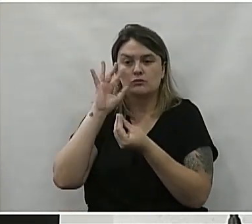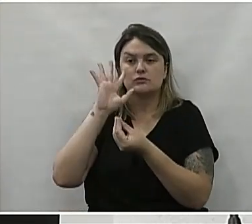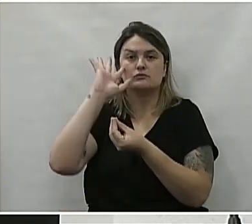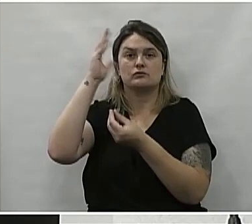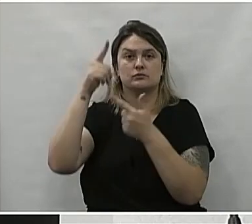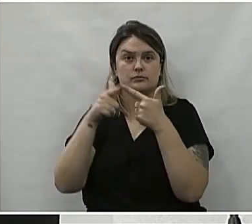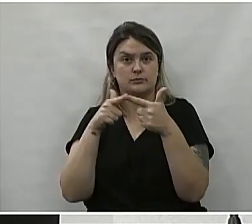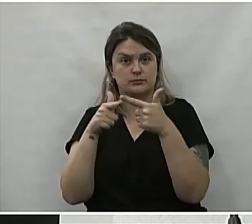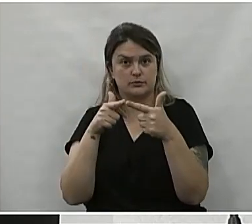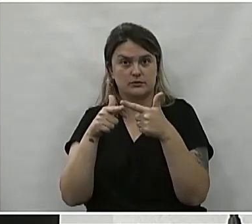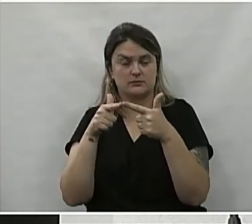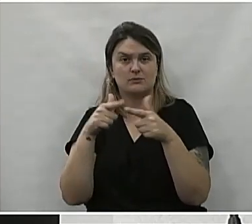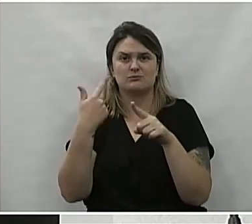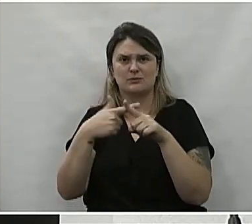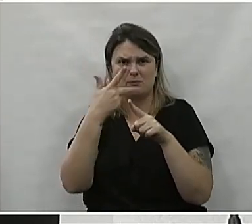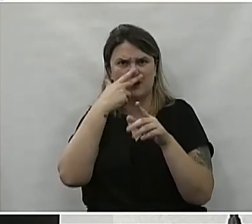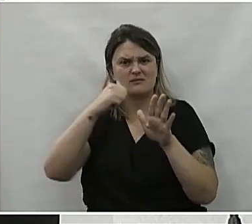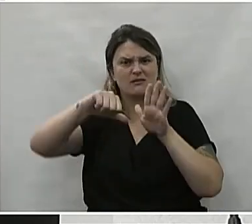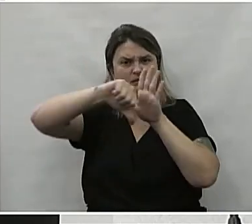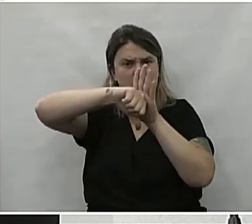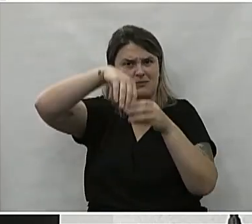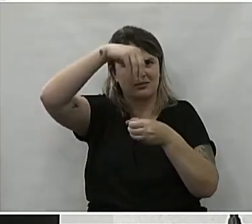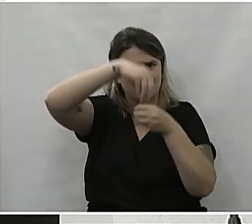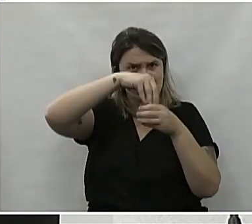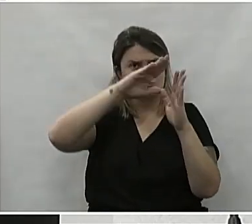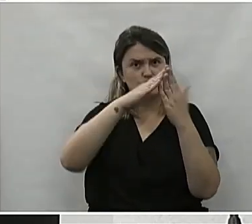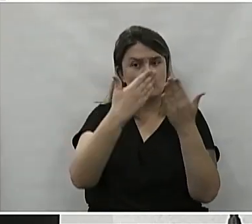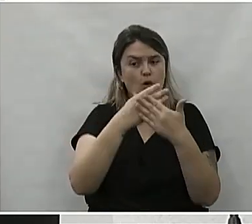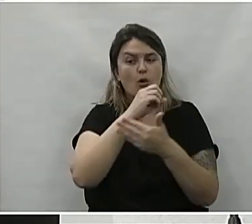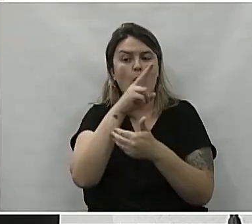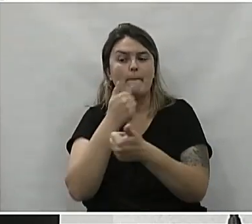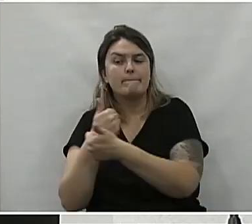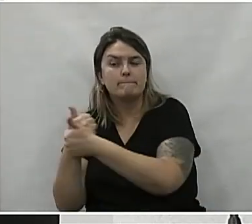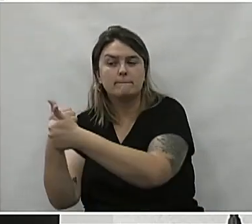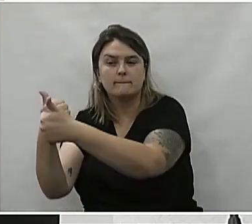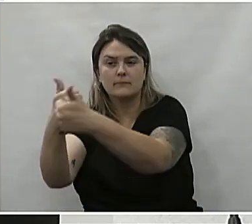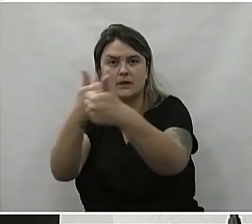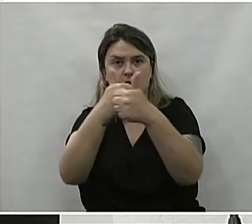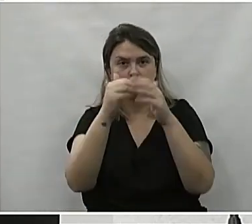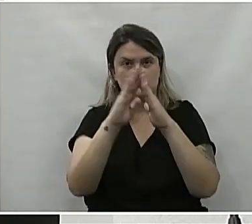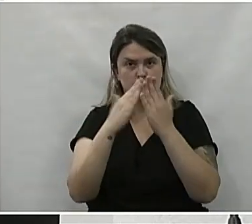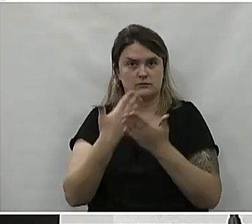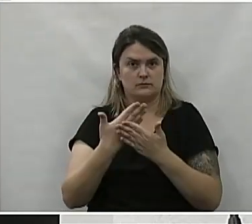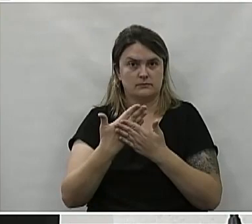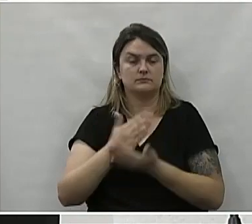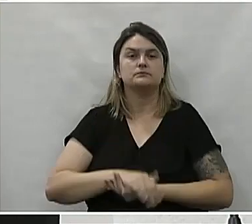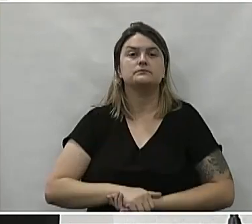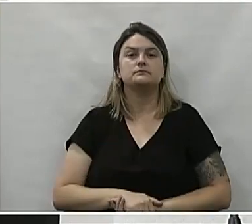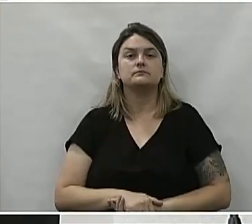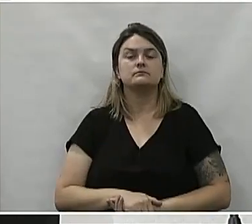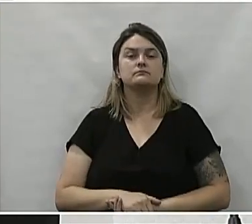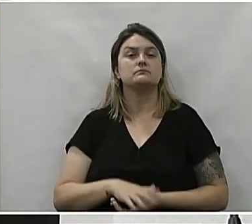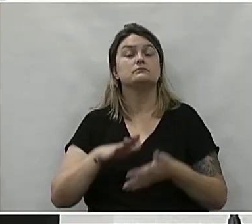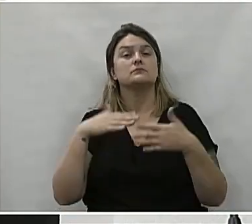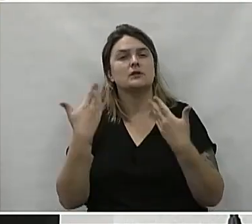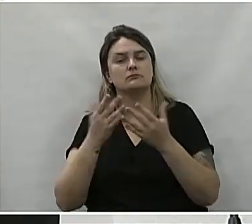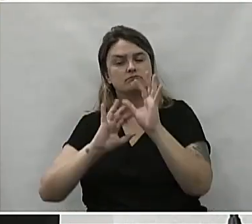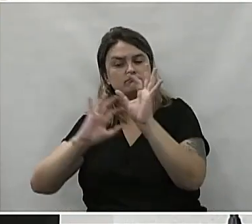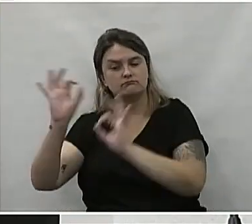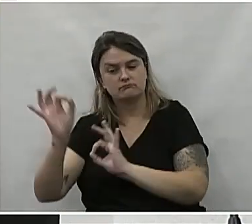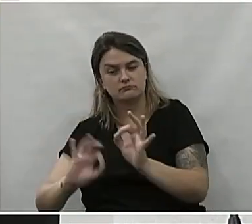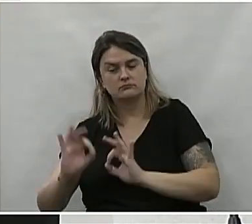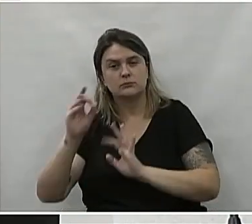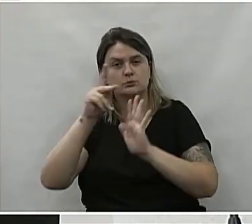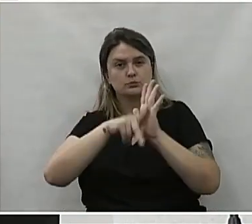Para esse problema De criminalidade Dentro E também No entorno Dos estabelecimentos De ensino Foi então Elaborado Um